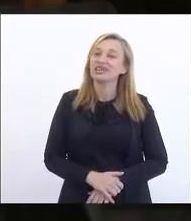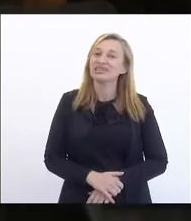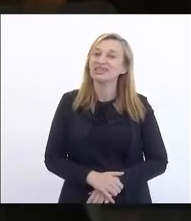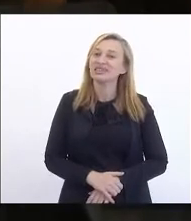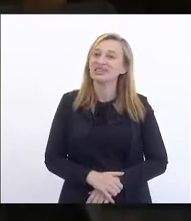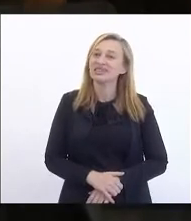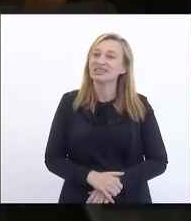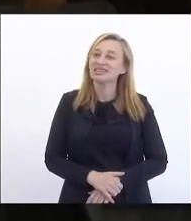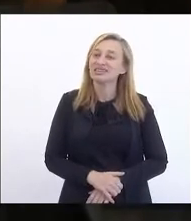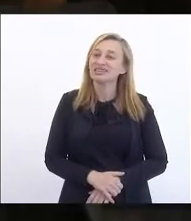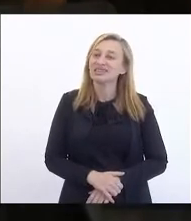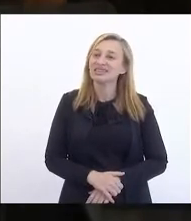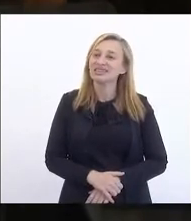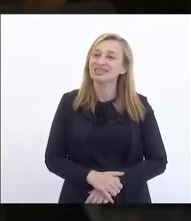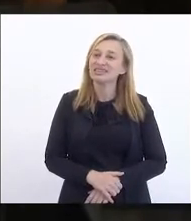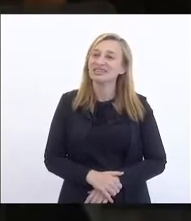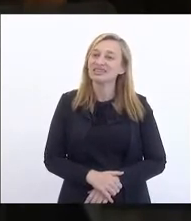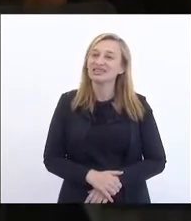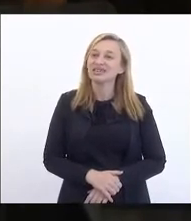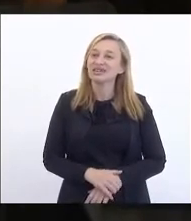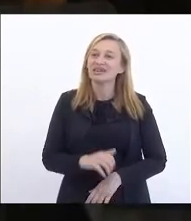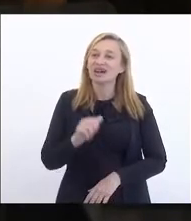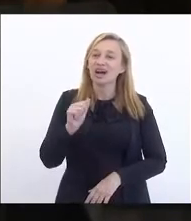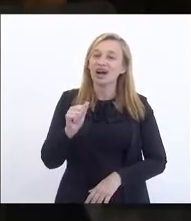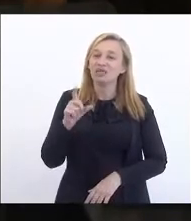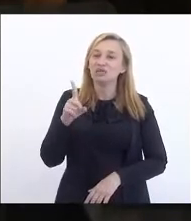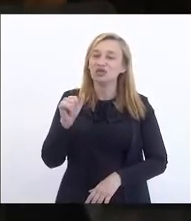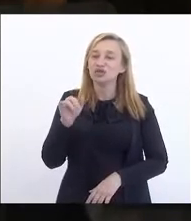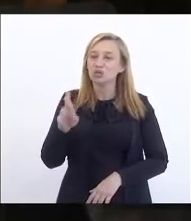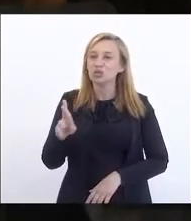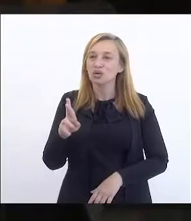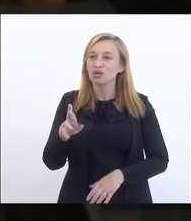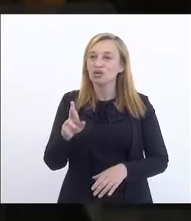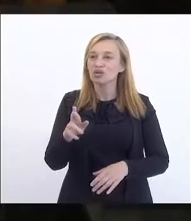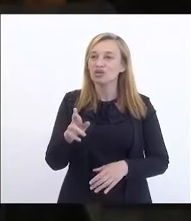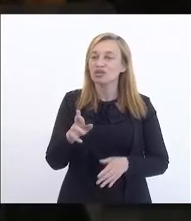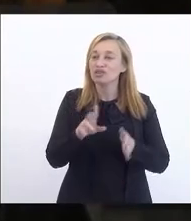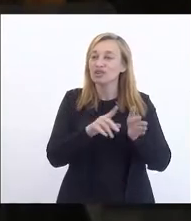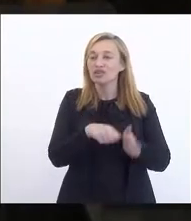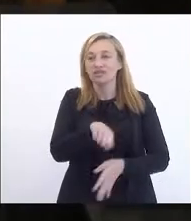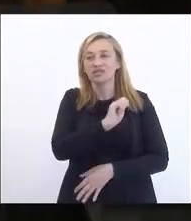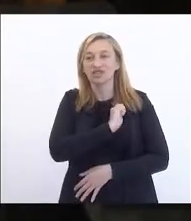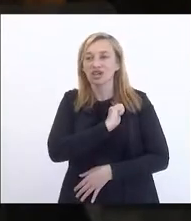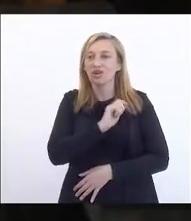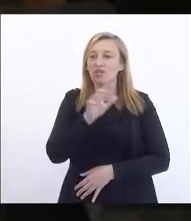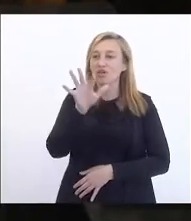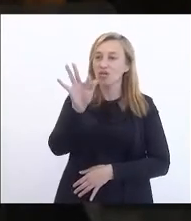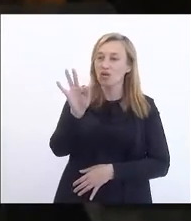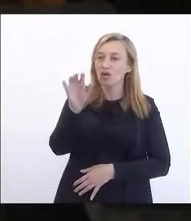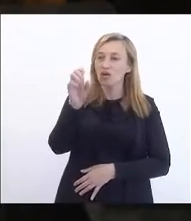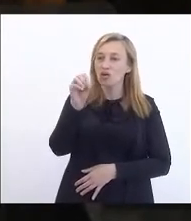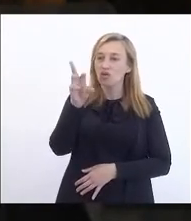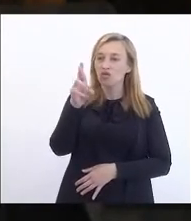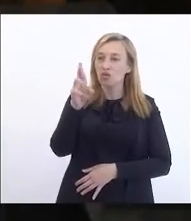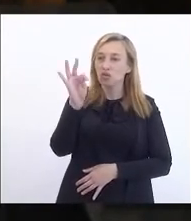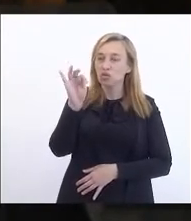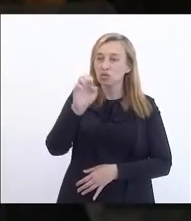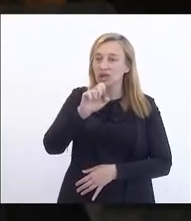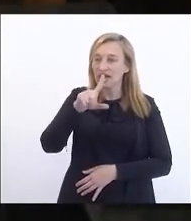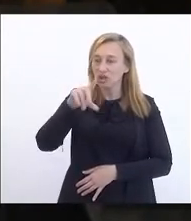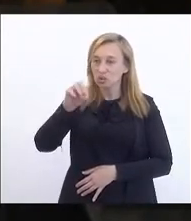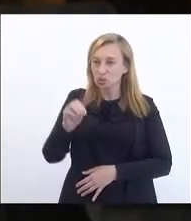o auditor fiscal Fortunato e a inspetora